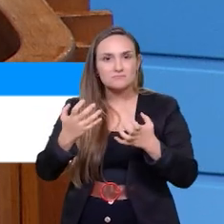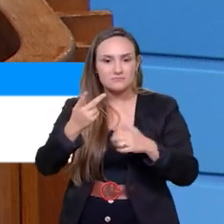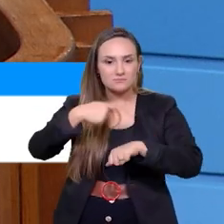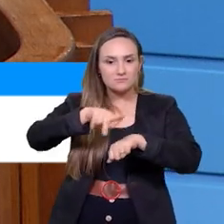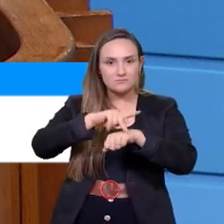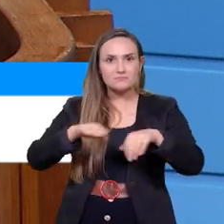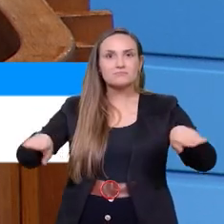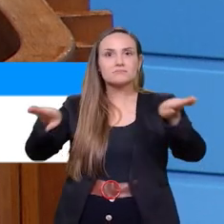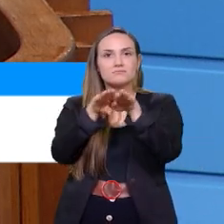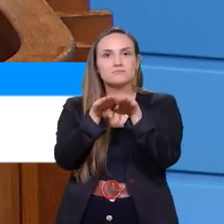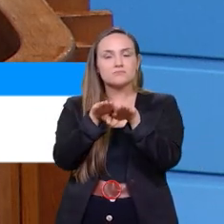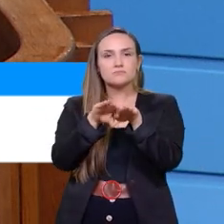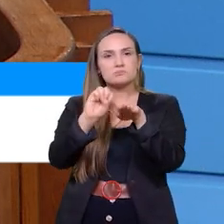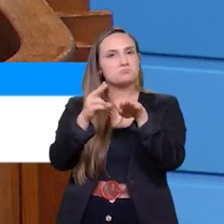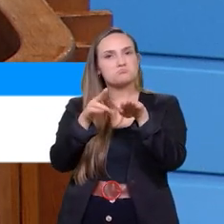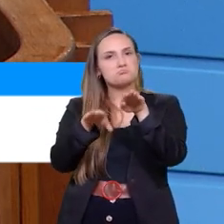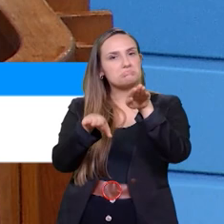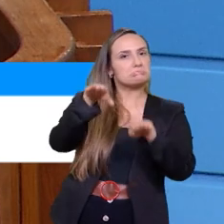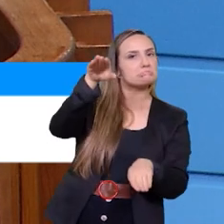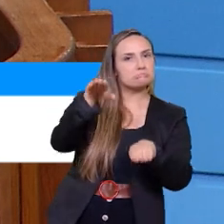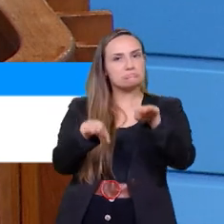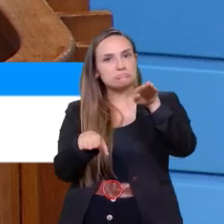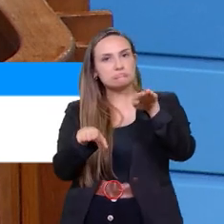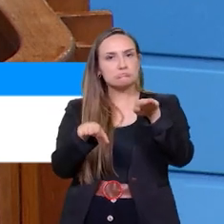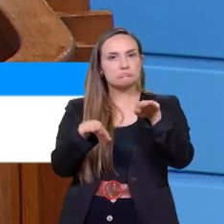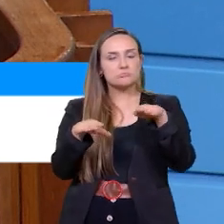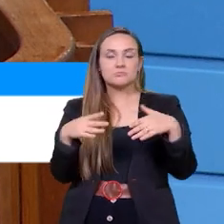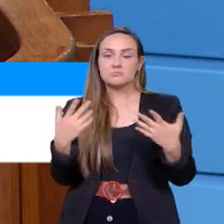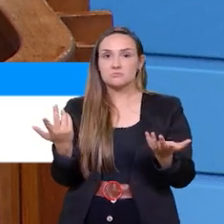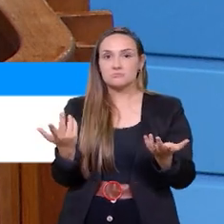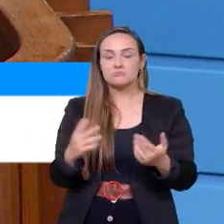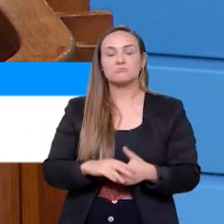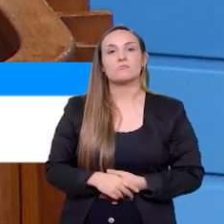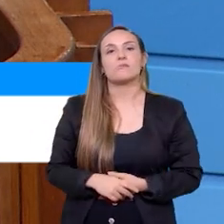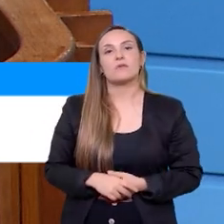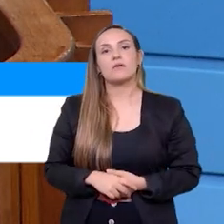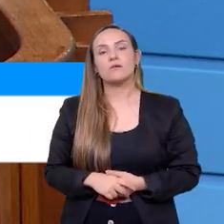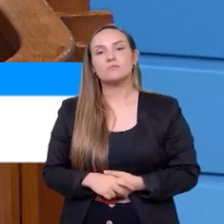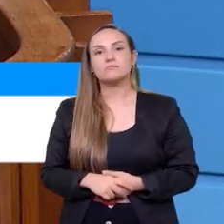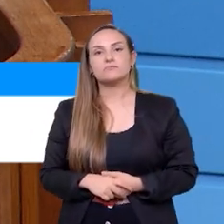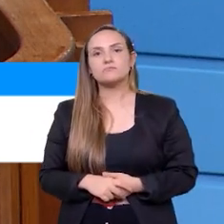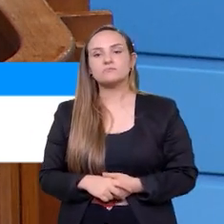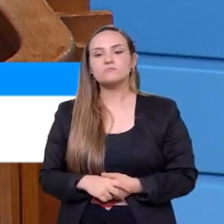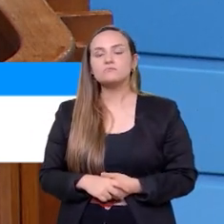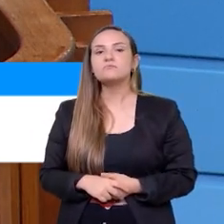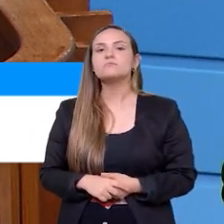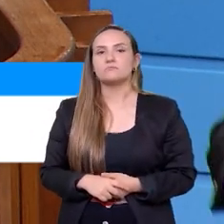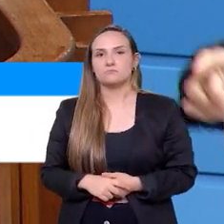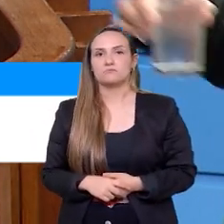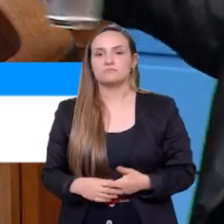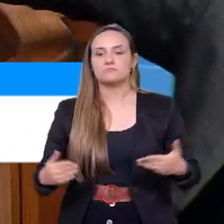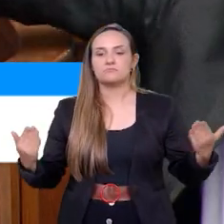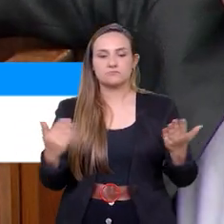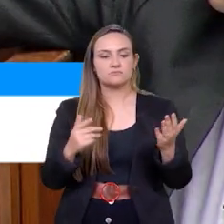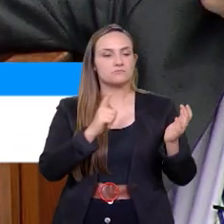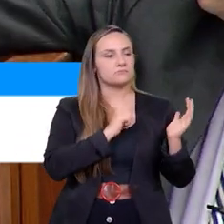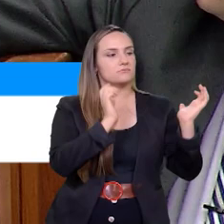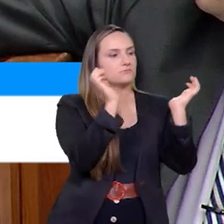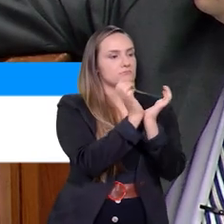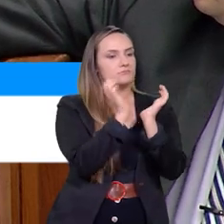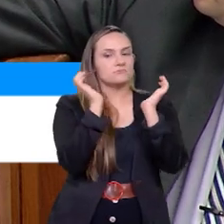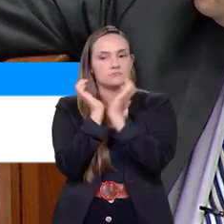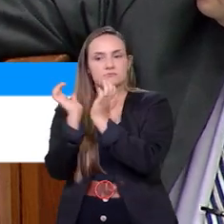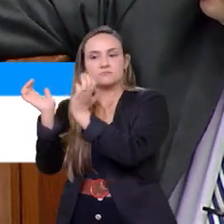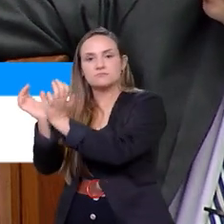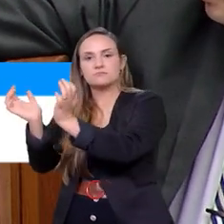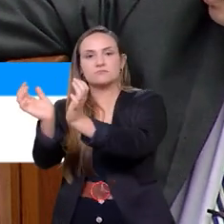Se nós queremos um país mais igual ou se nós queremos um país mais desigual entre